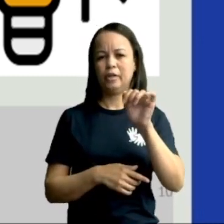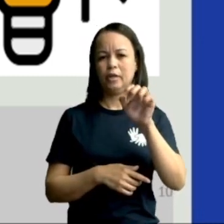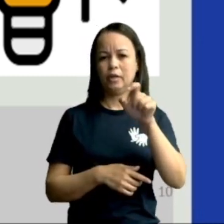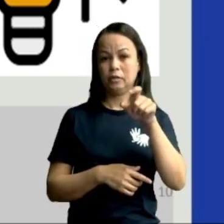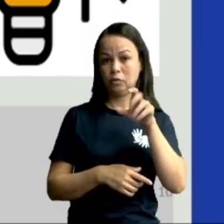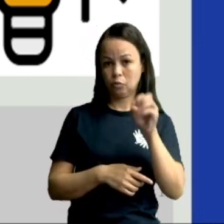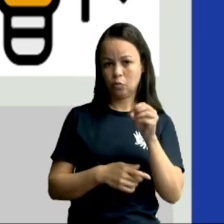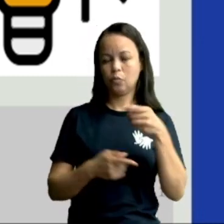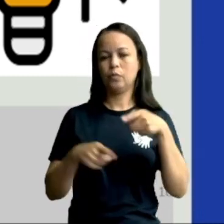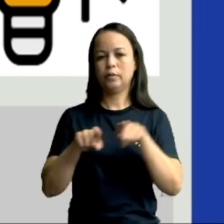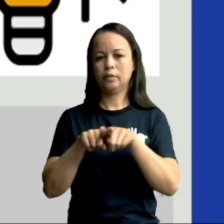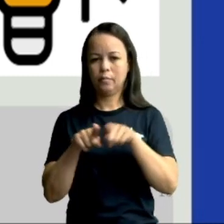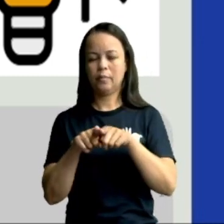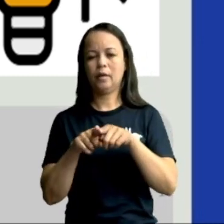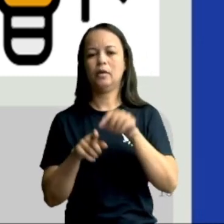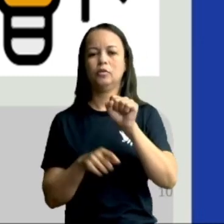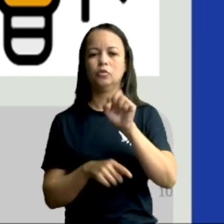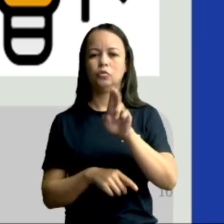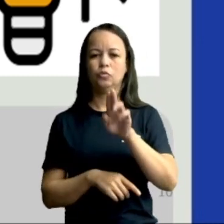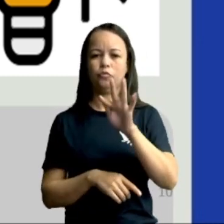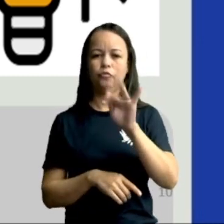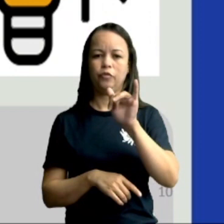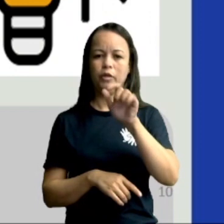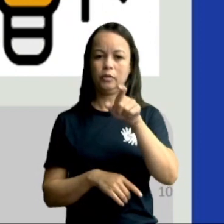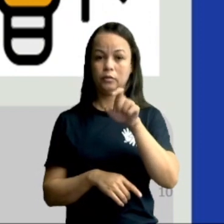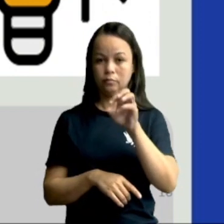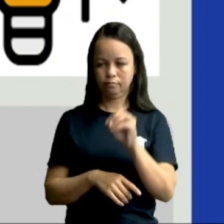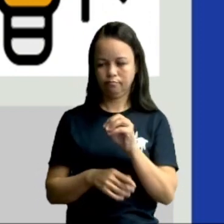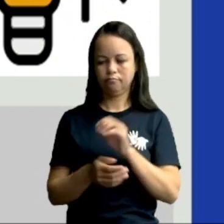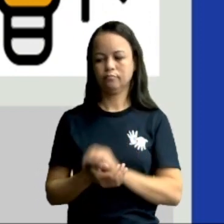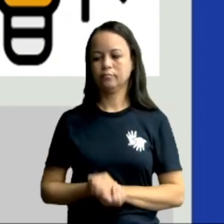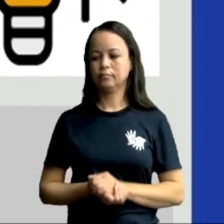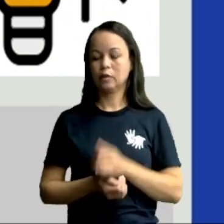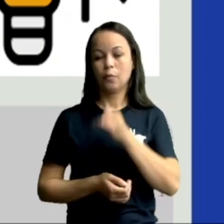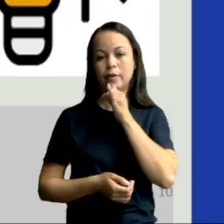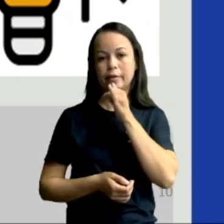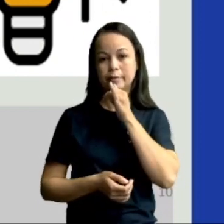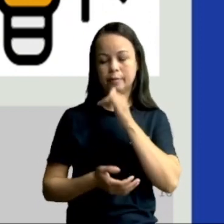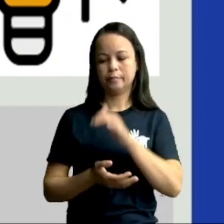palavra primitiva. Vamos ver o exemplo que está na tela.